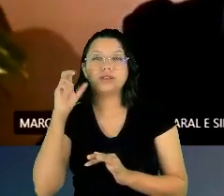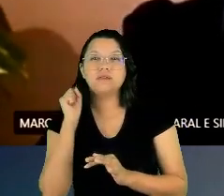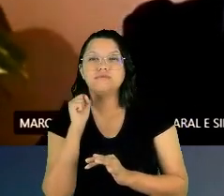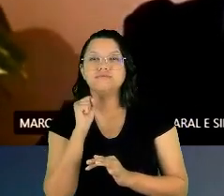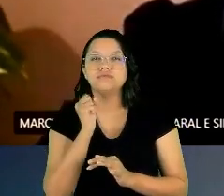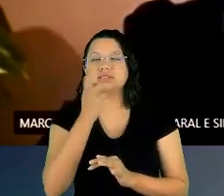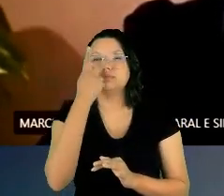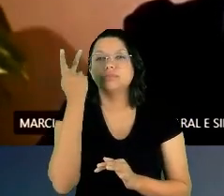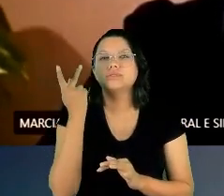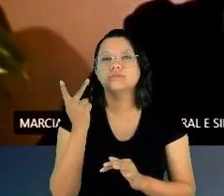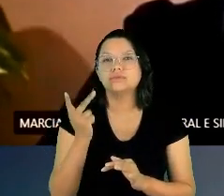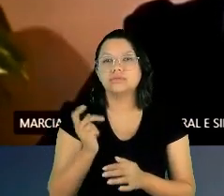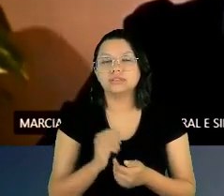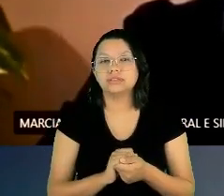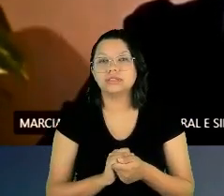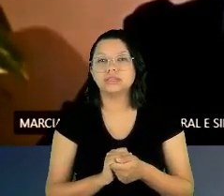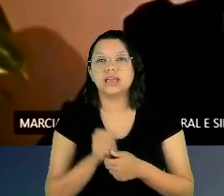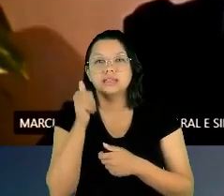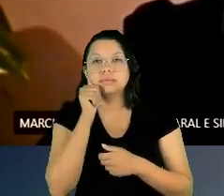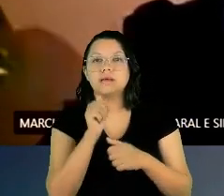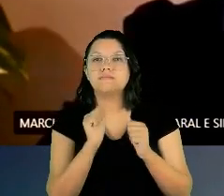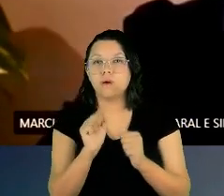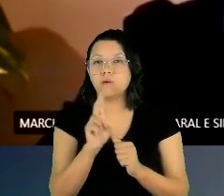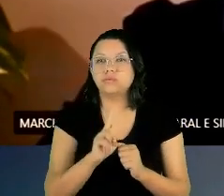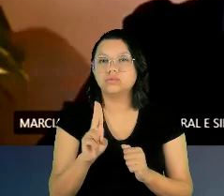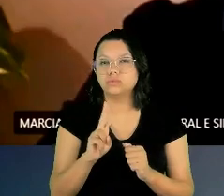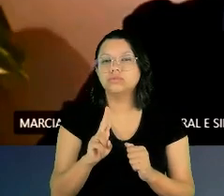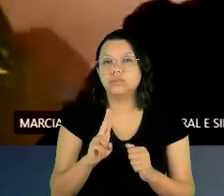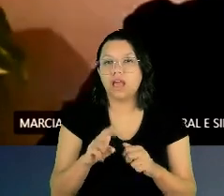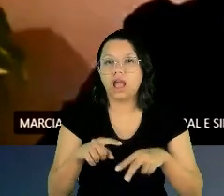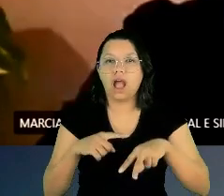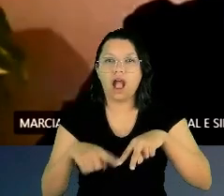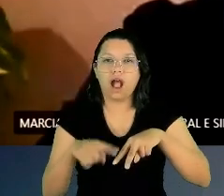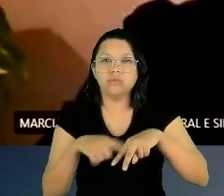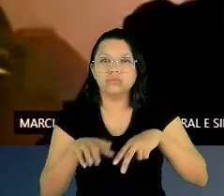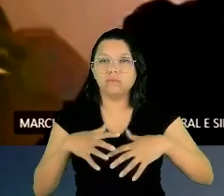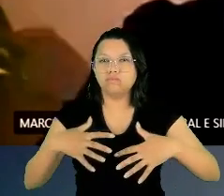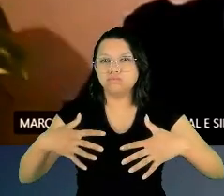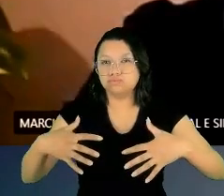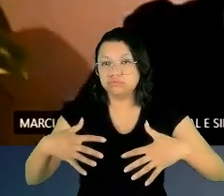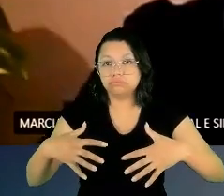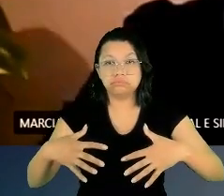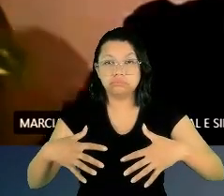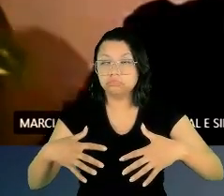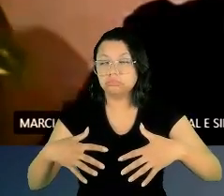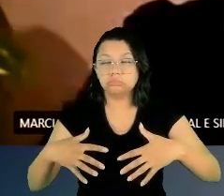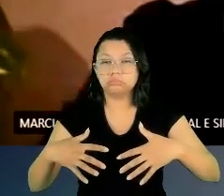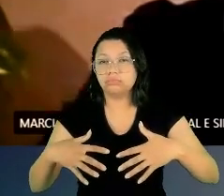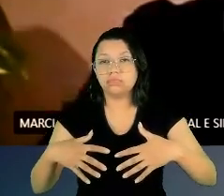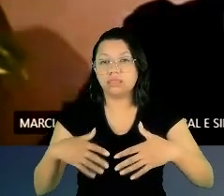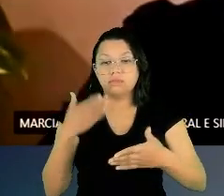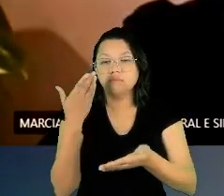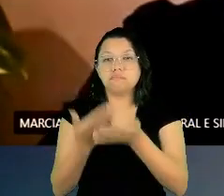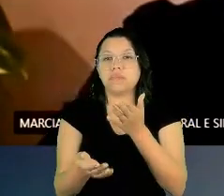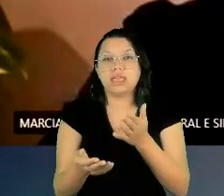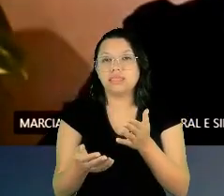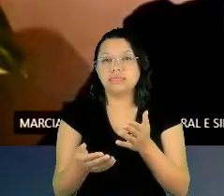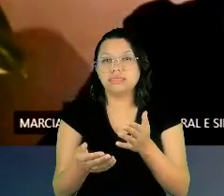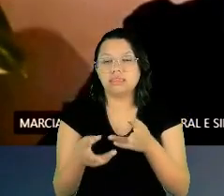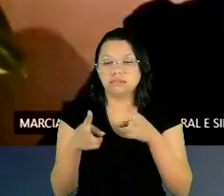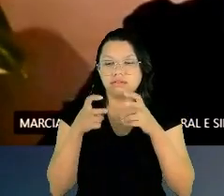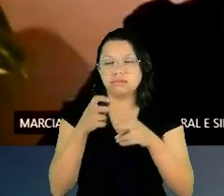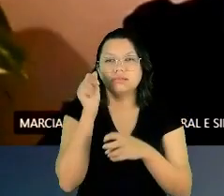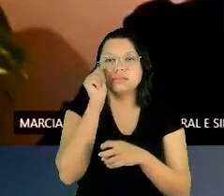de ouvir dos fãs dela de que as meninas podem usar moletom e não deixar de ser mulher. Né? As meninas podem ter